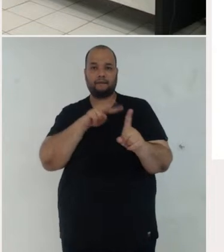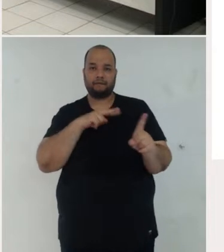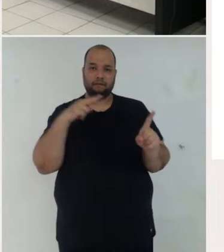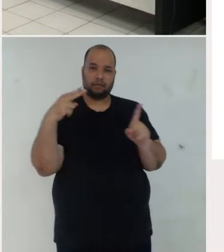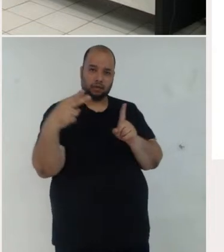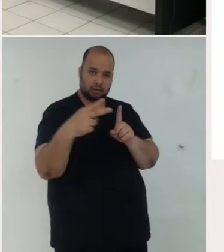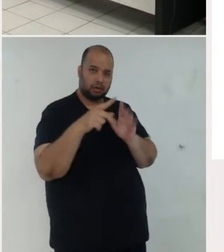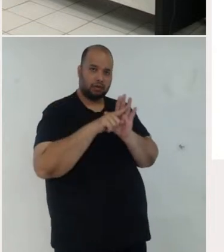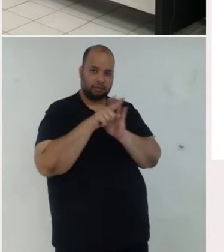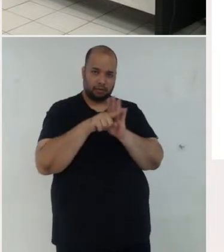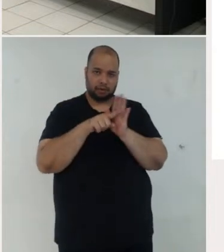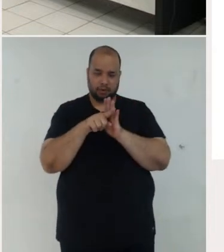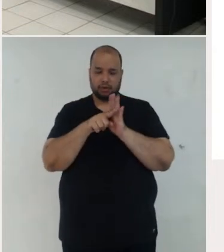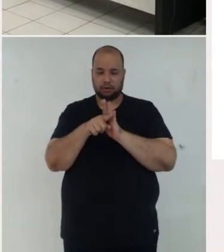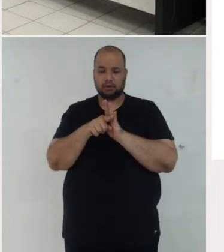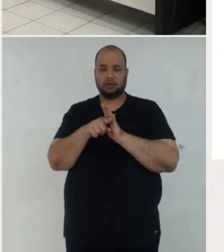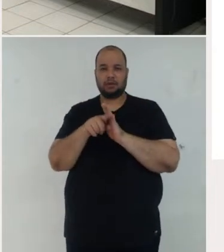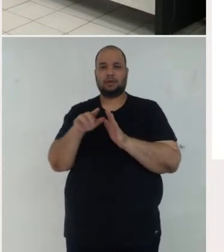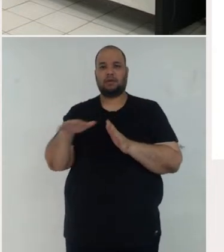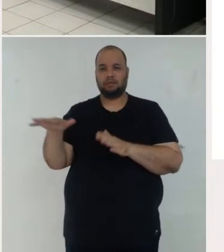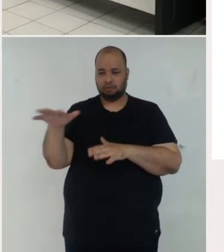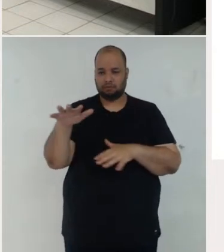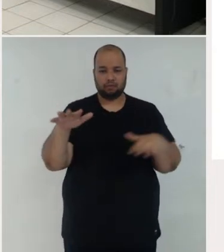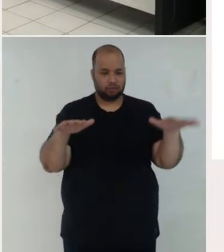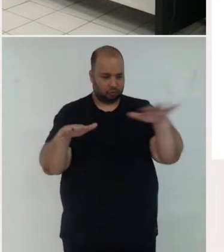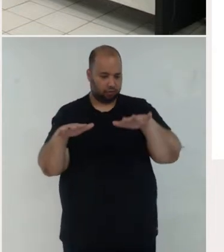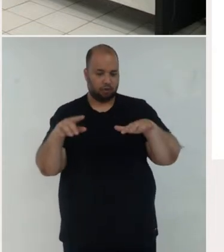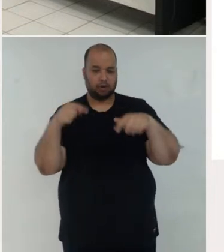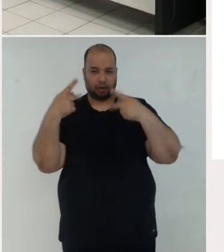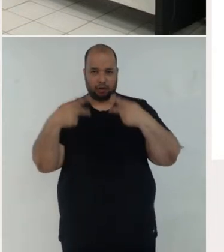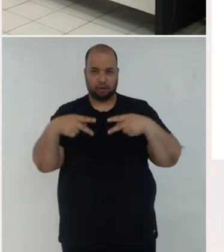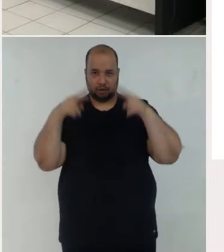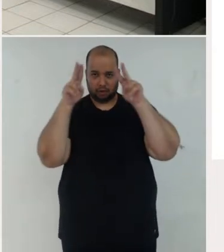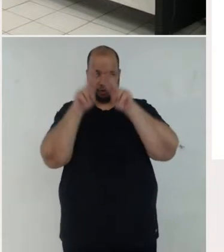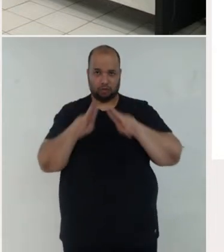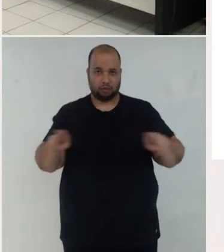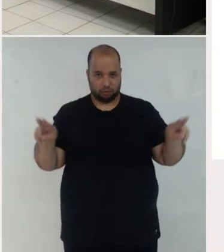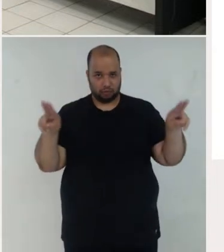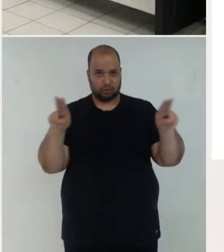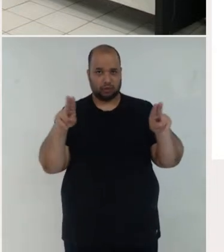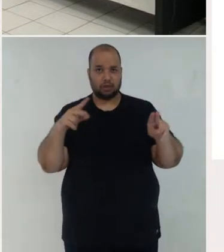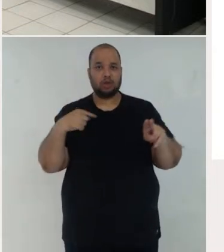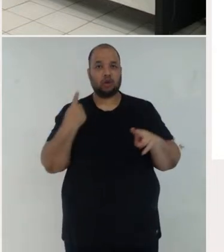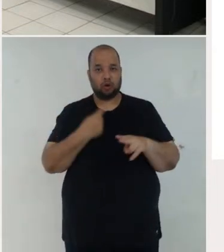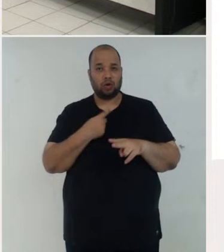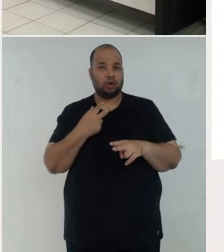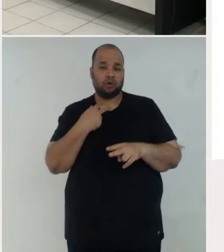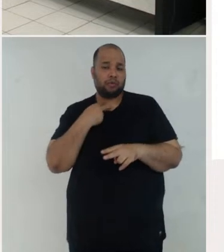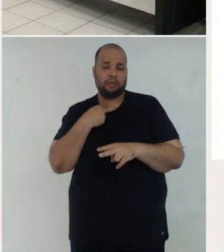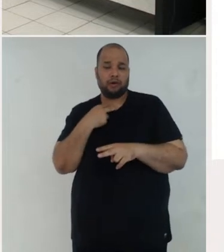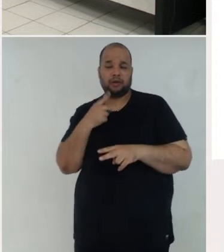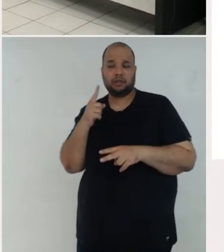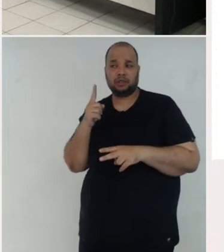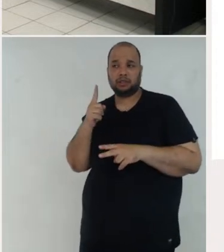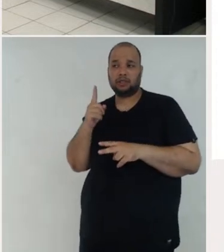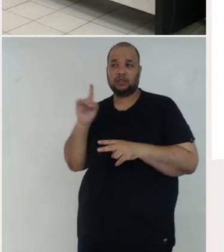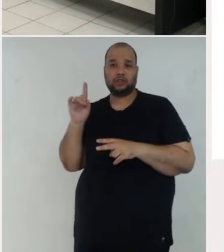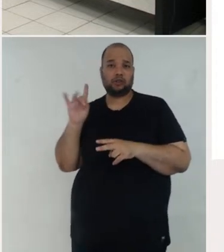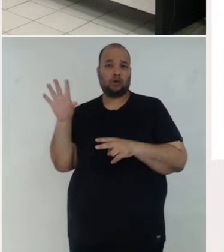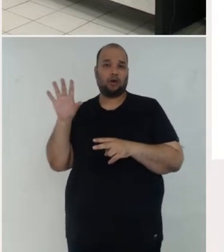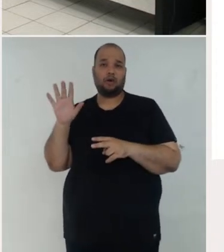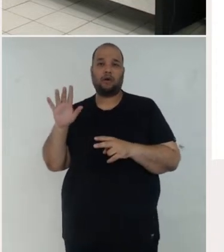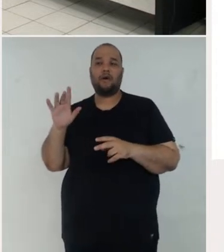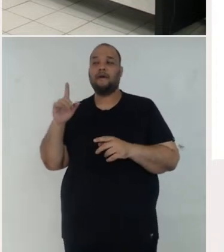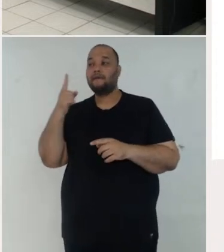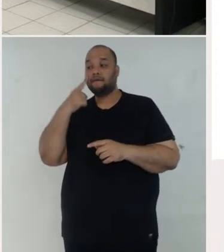às pesquisas que estavam sendo feitas aqui na UFSC, que a gente, claro, não pode ser endogênico, mas também a gente tem que